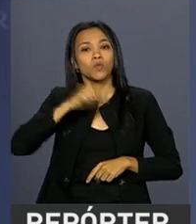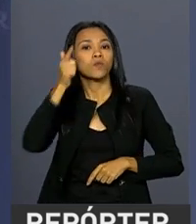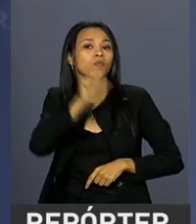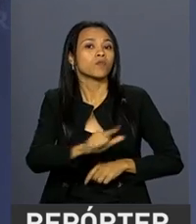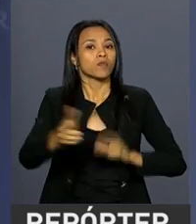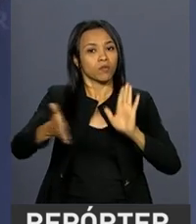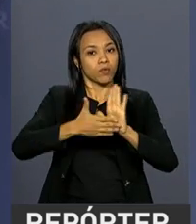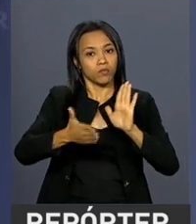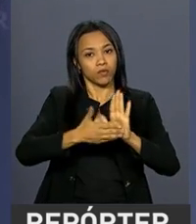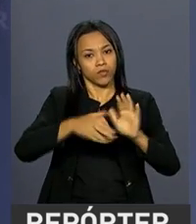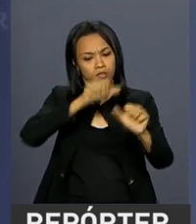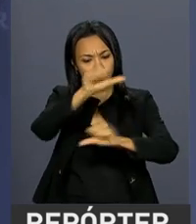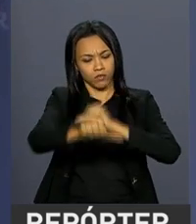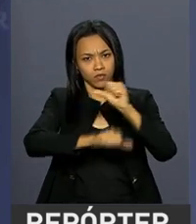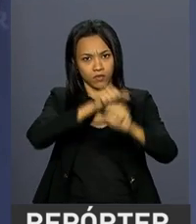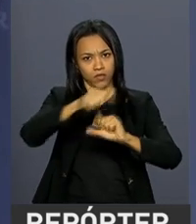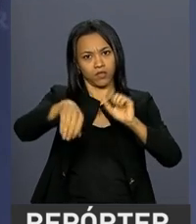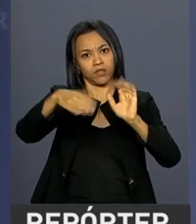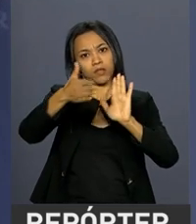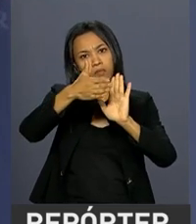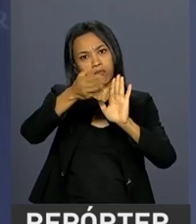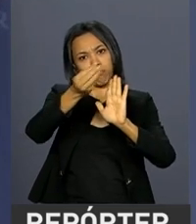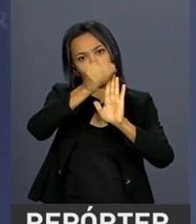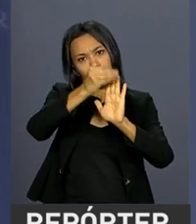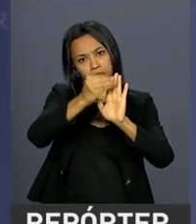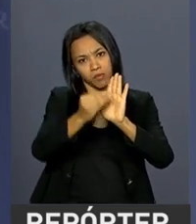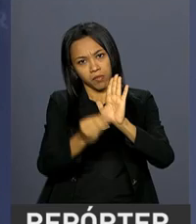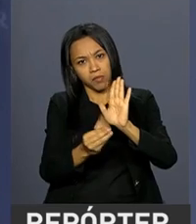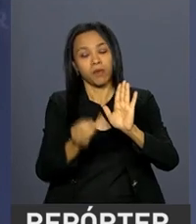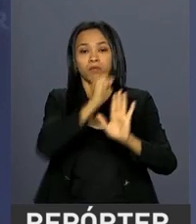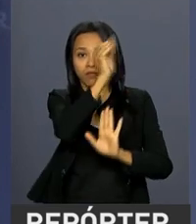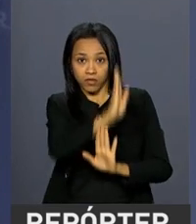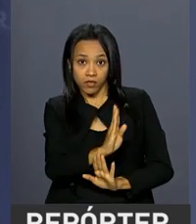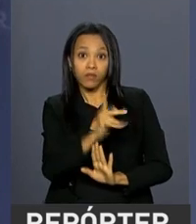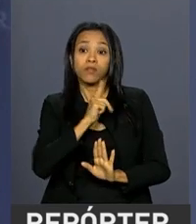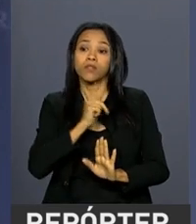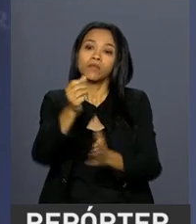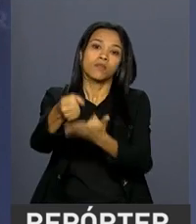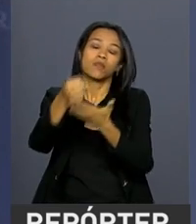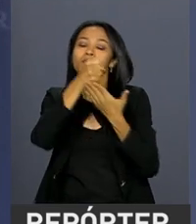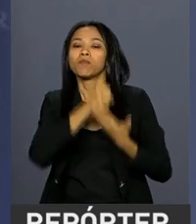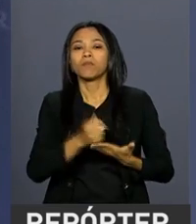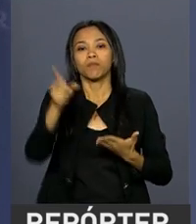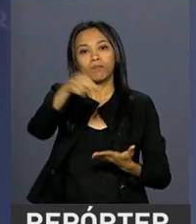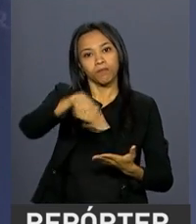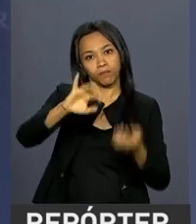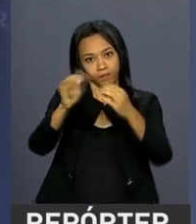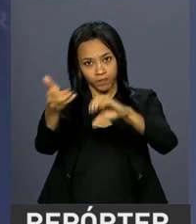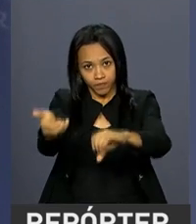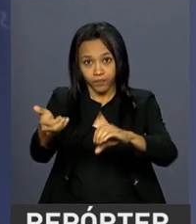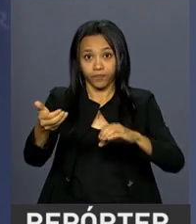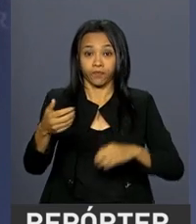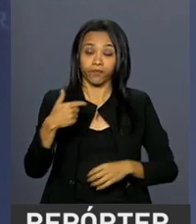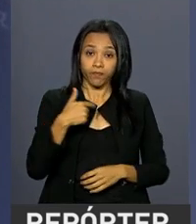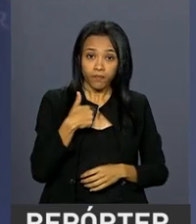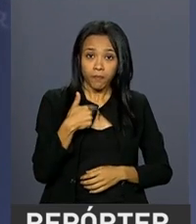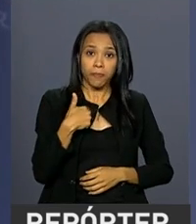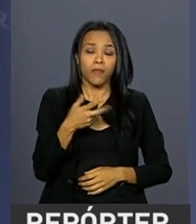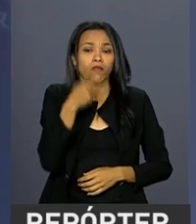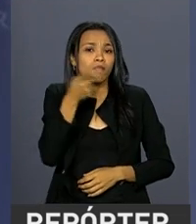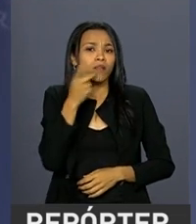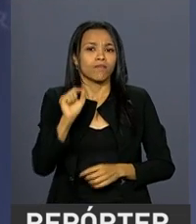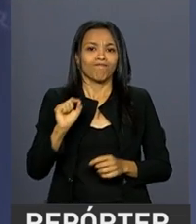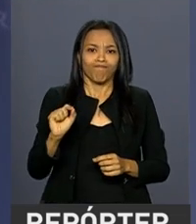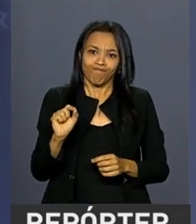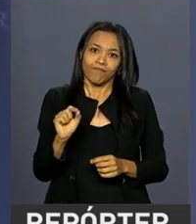reformas estamos fazendo no país nós temos muito apoio do congresso nacional eu devo dizer que